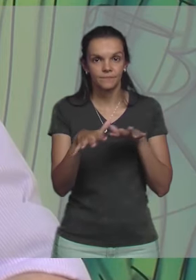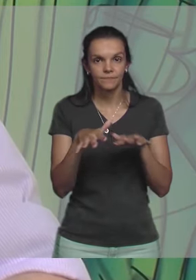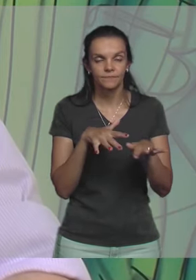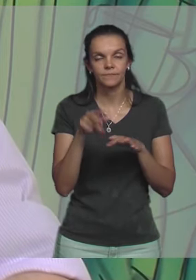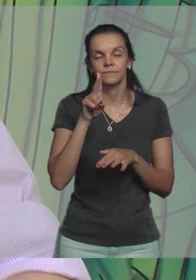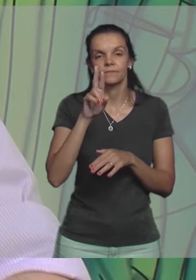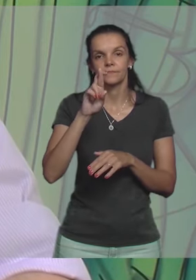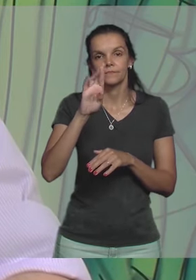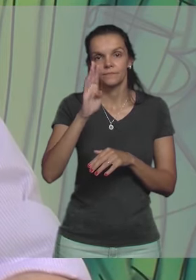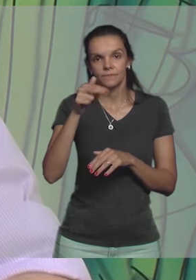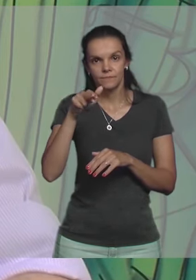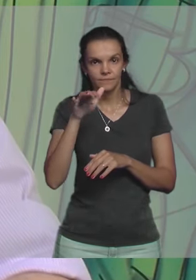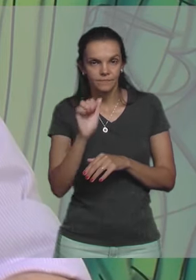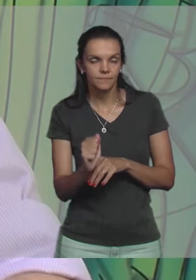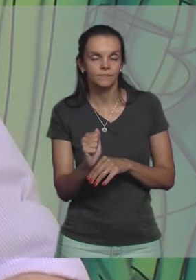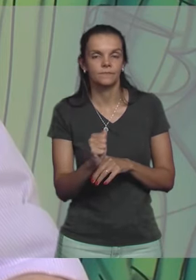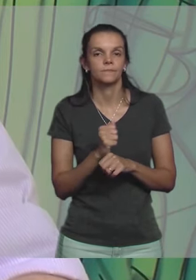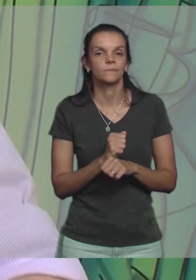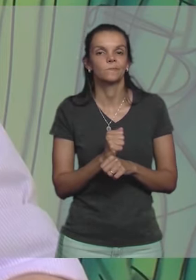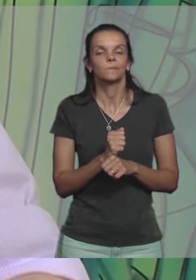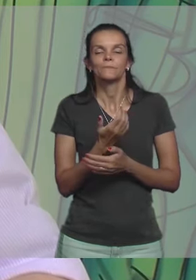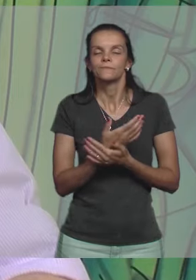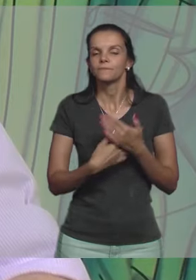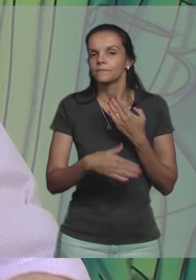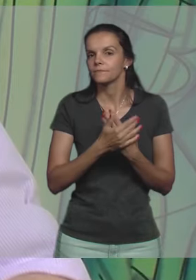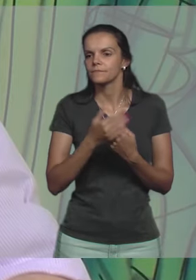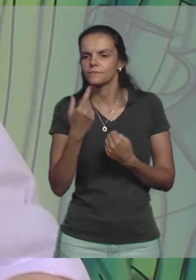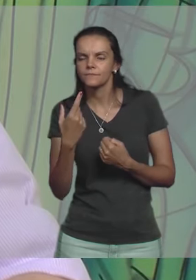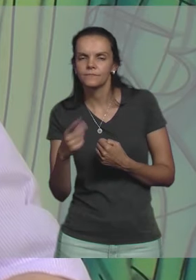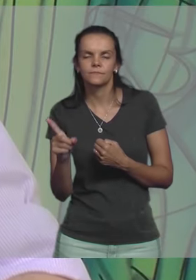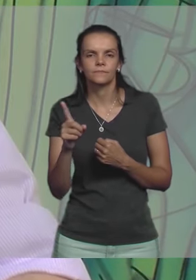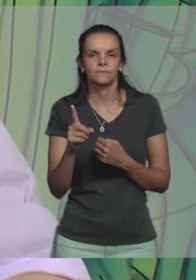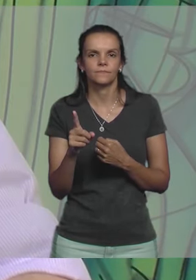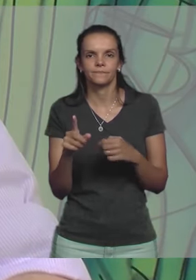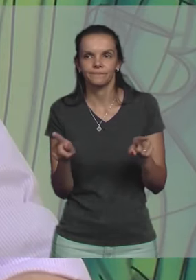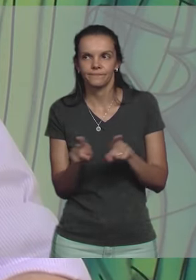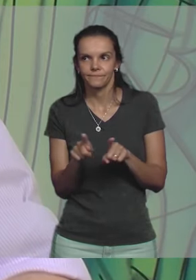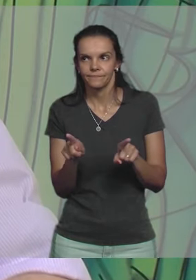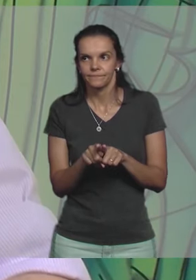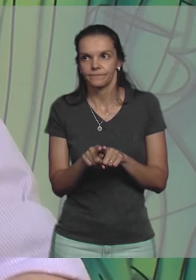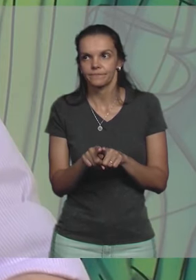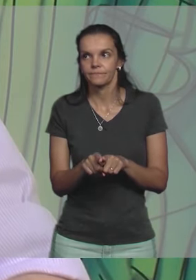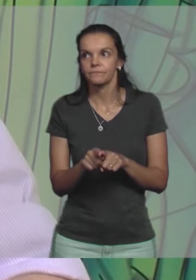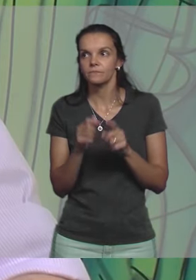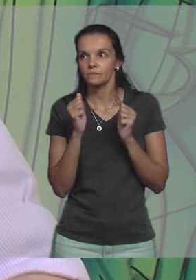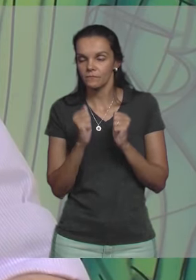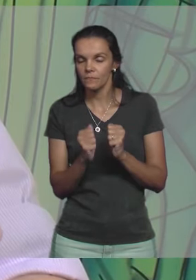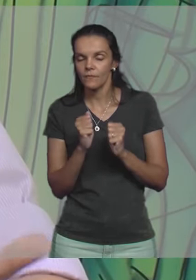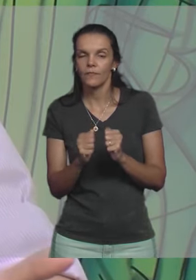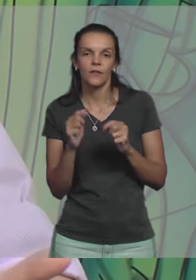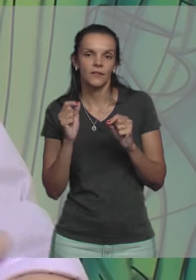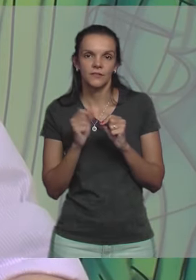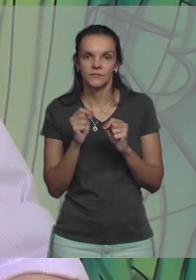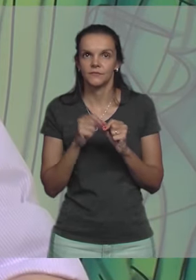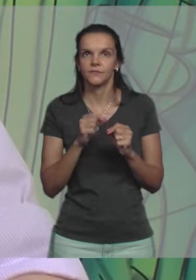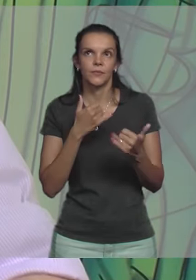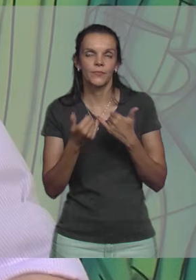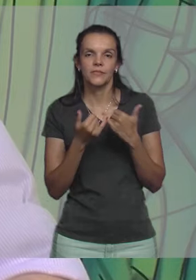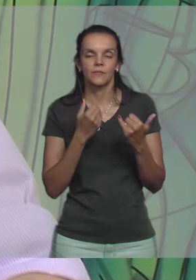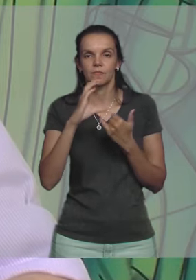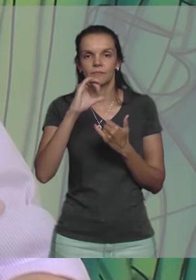muito forte nisso. Todos os outros meios, os mecanismos e modais que possam ser aventados, como a